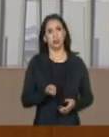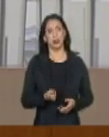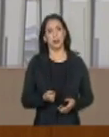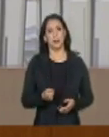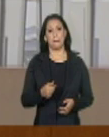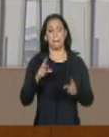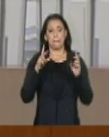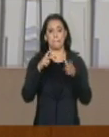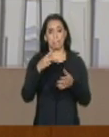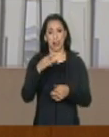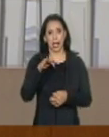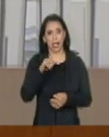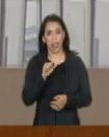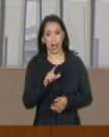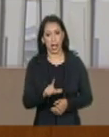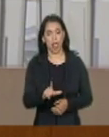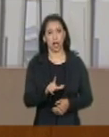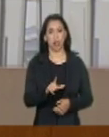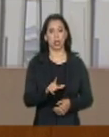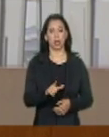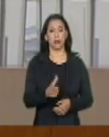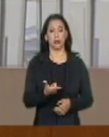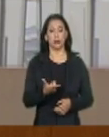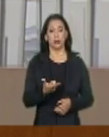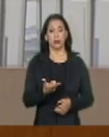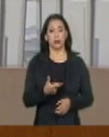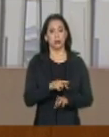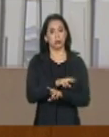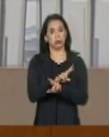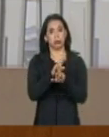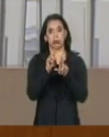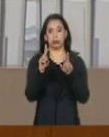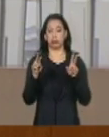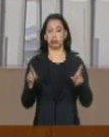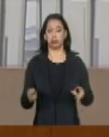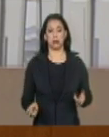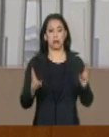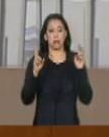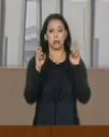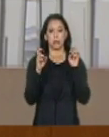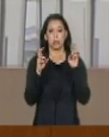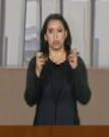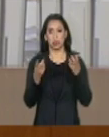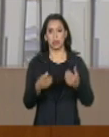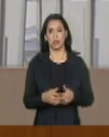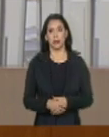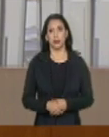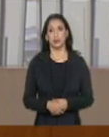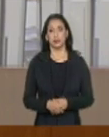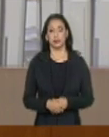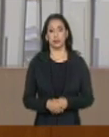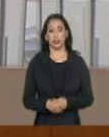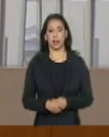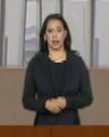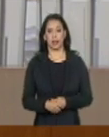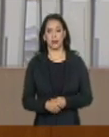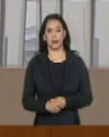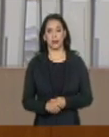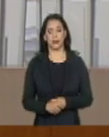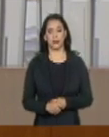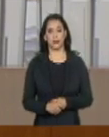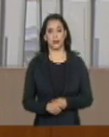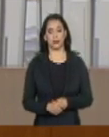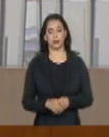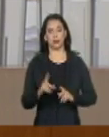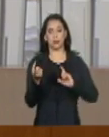penal, seja em matéria de prestação de contas, seja em matéria de probidade